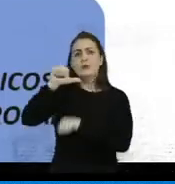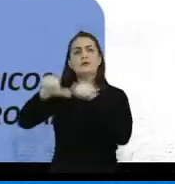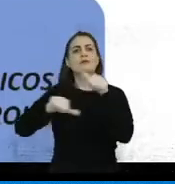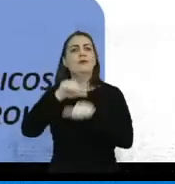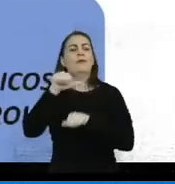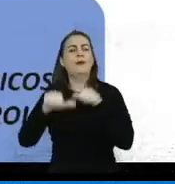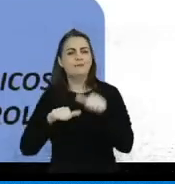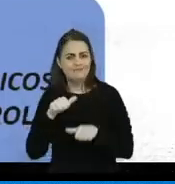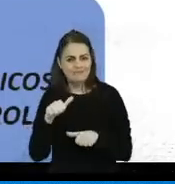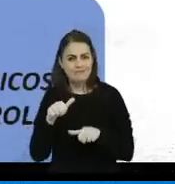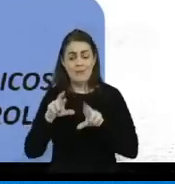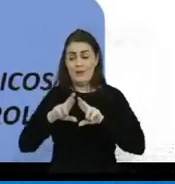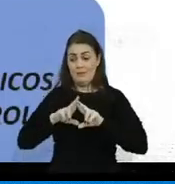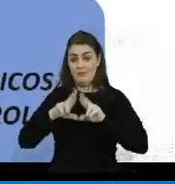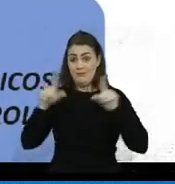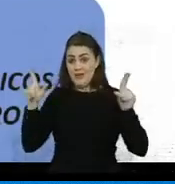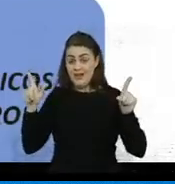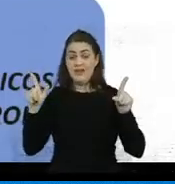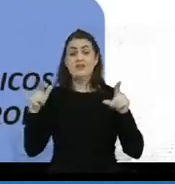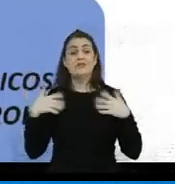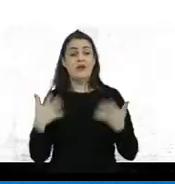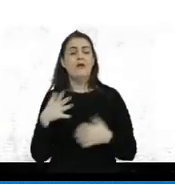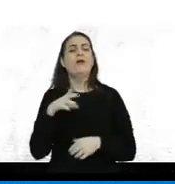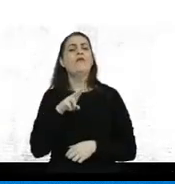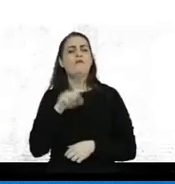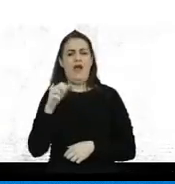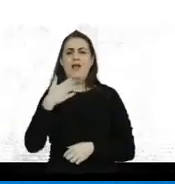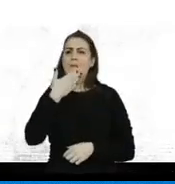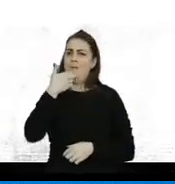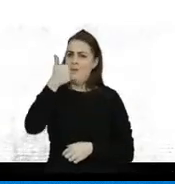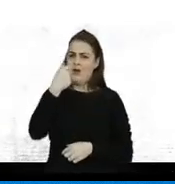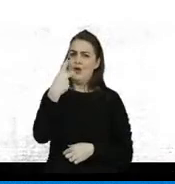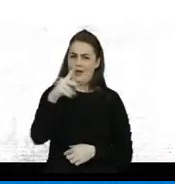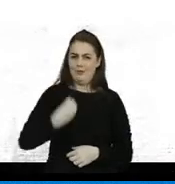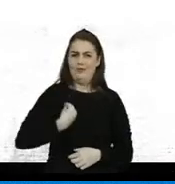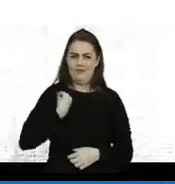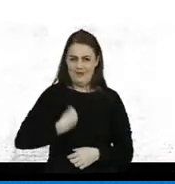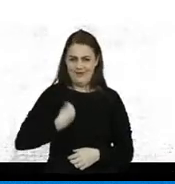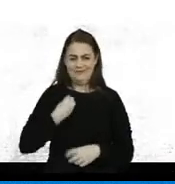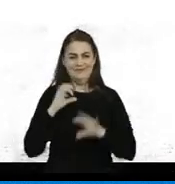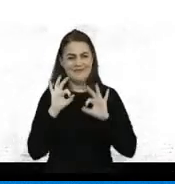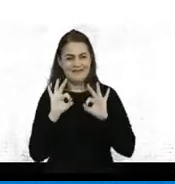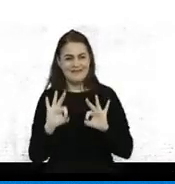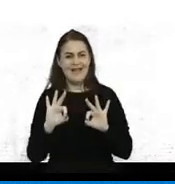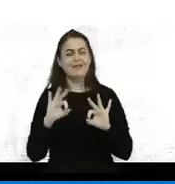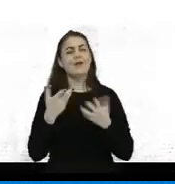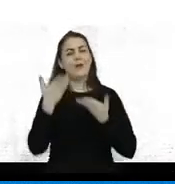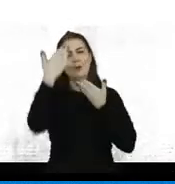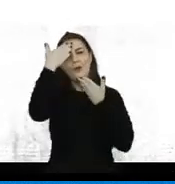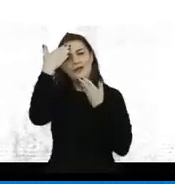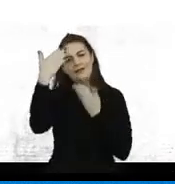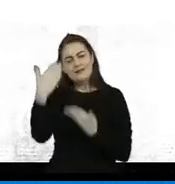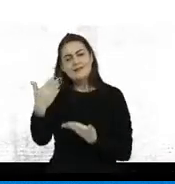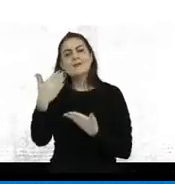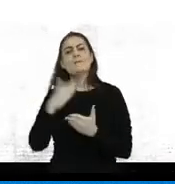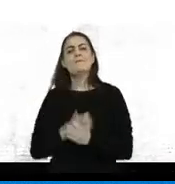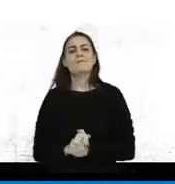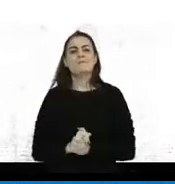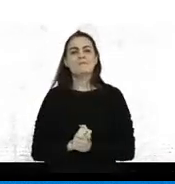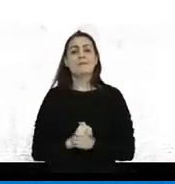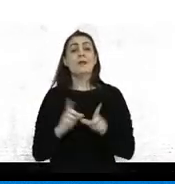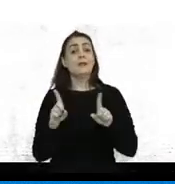tá certo, gente? Eu quero agradecer e deixar aqui as minhas redes sociais, enfim, caso queiram mandar